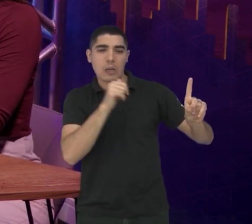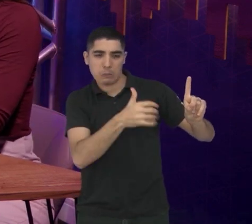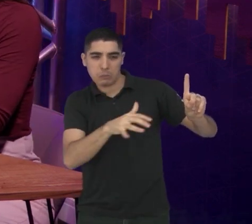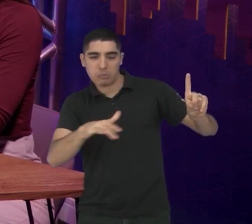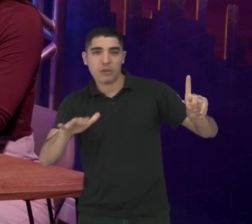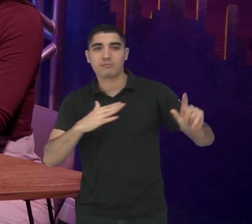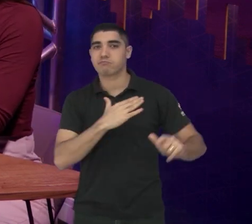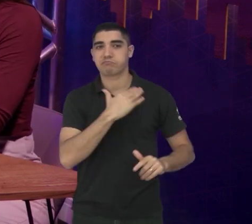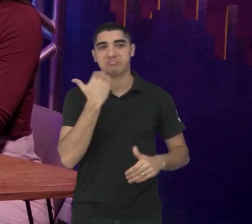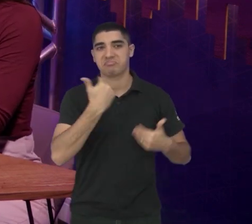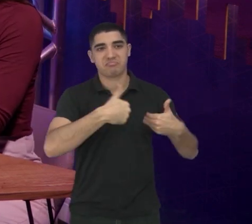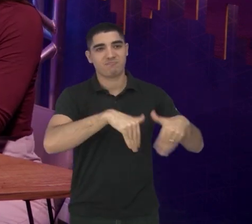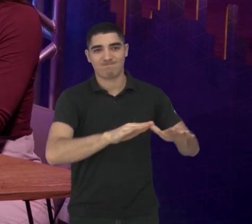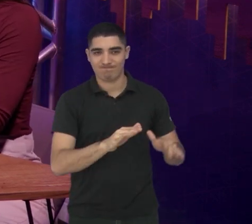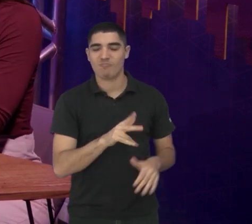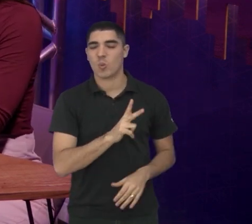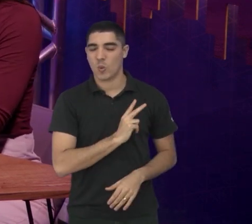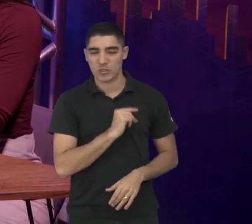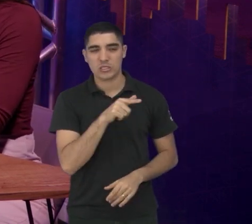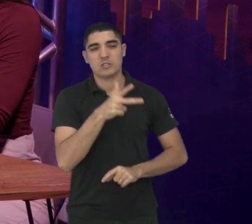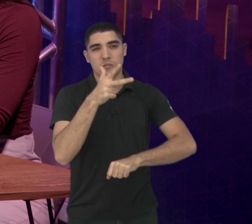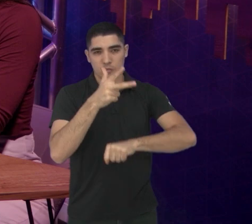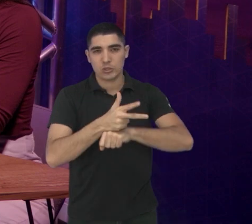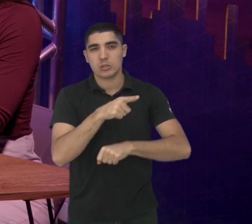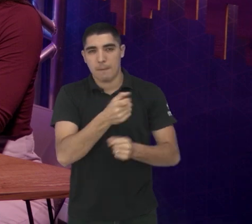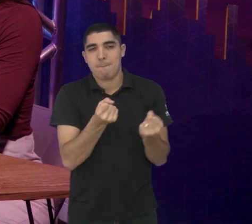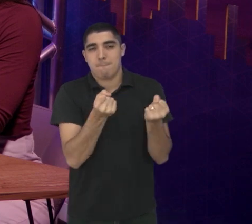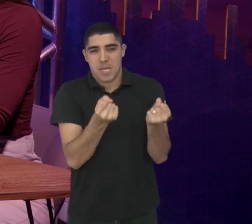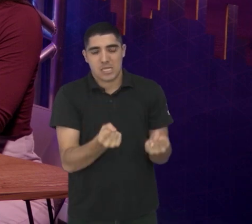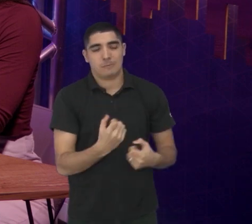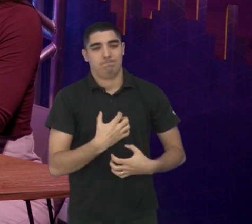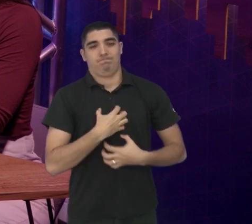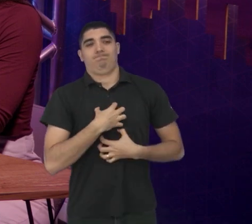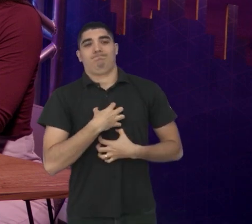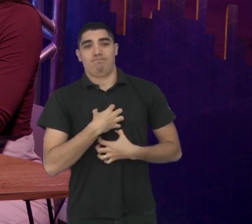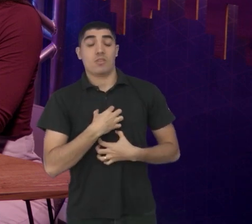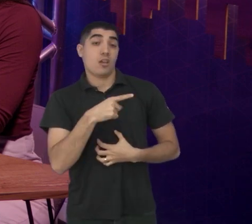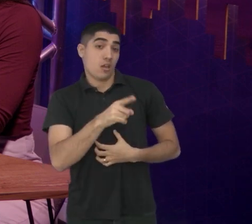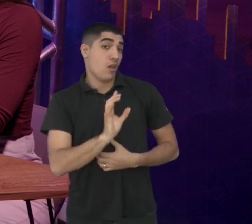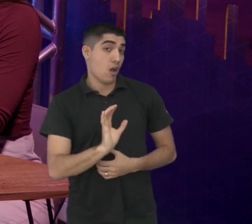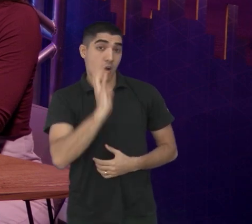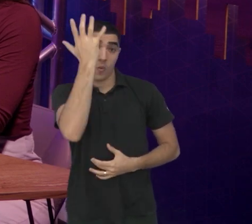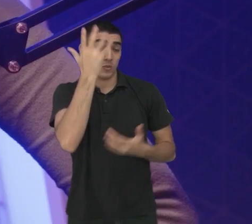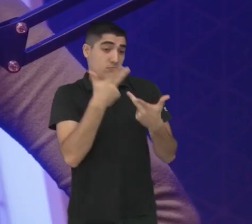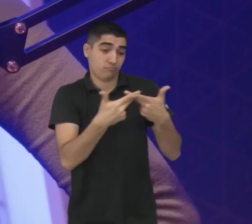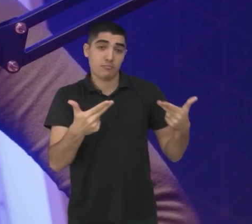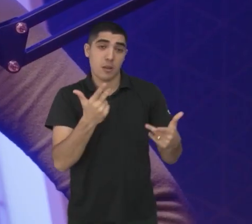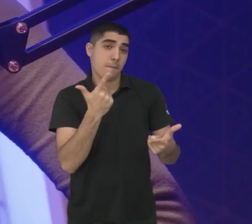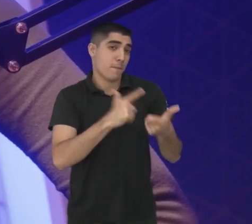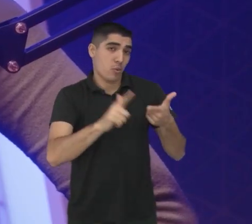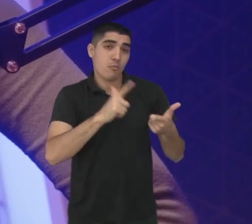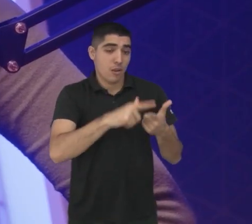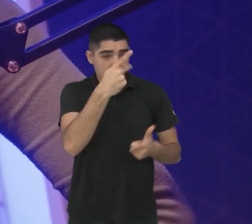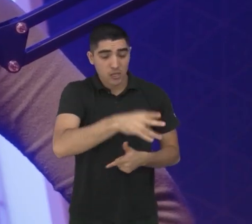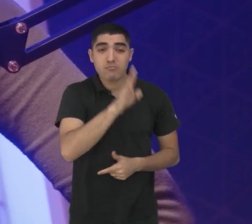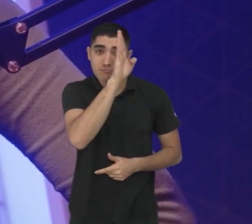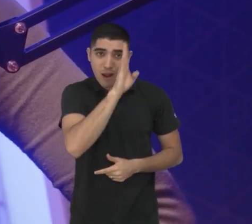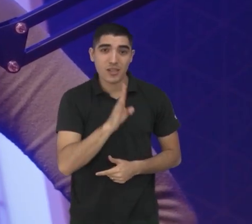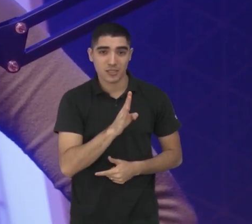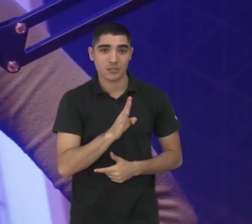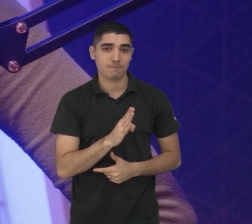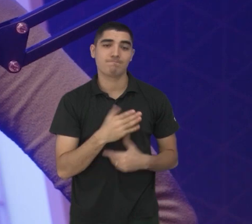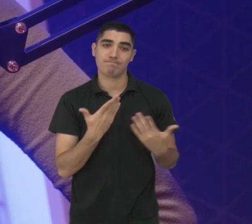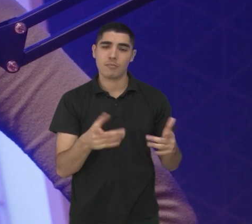imagem que realmente viralizou e eu acho que é um retrato, assim, dos desastres naturais que realmente mais acontecem